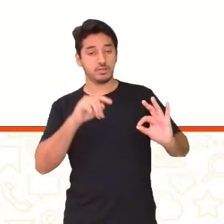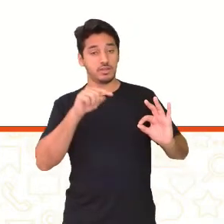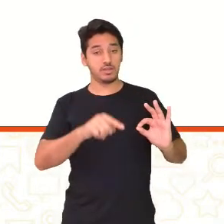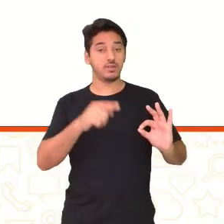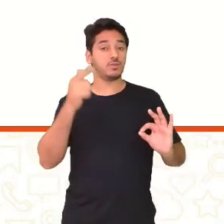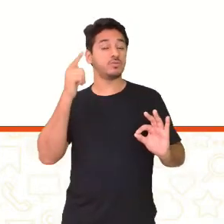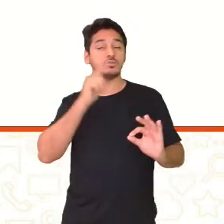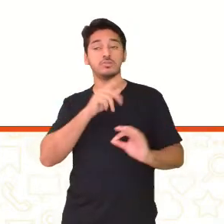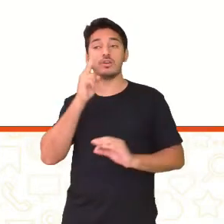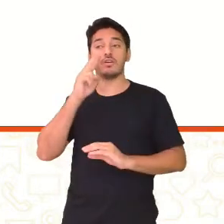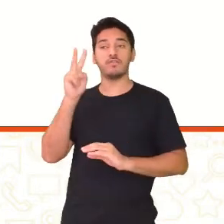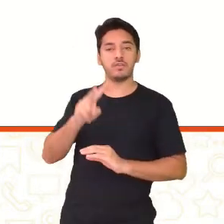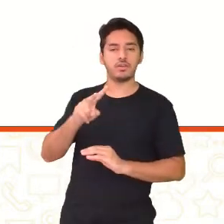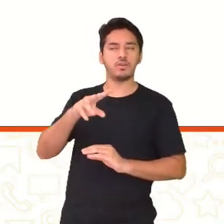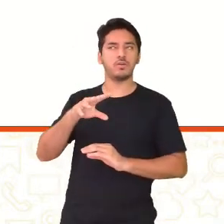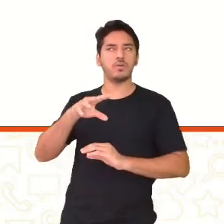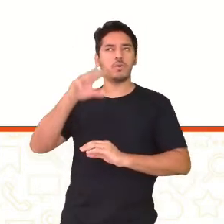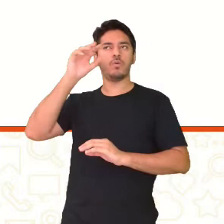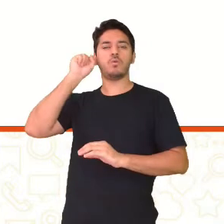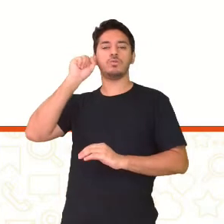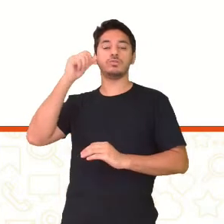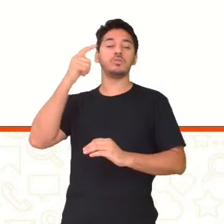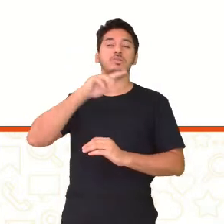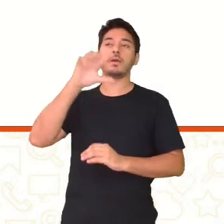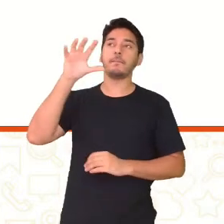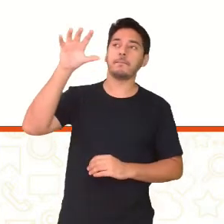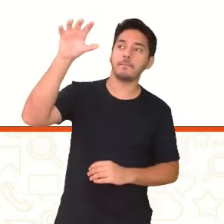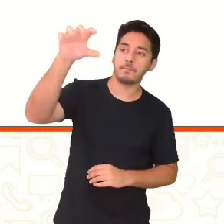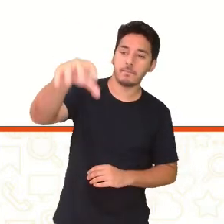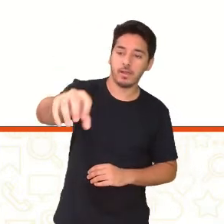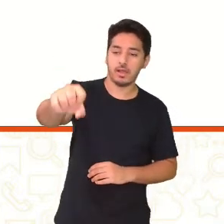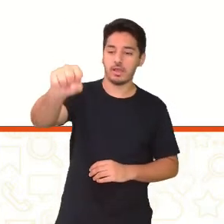veja, ouça, alcance